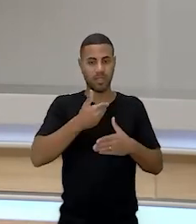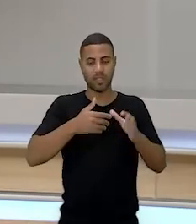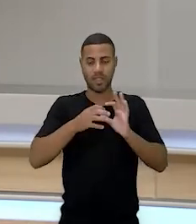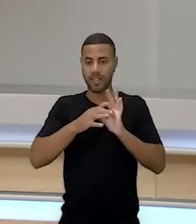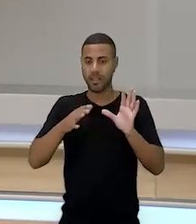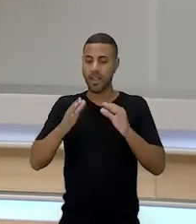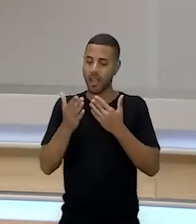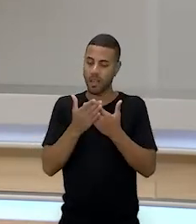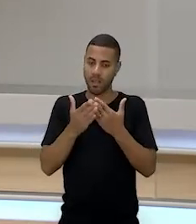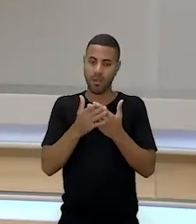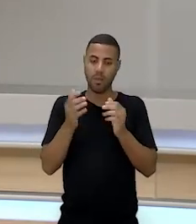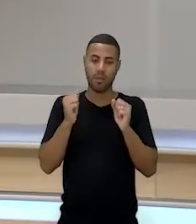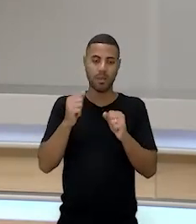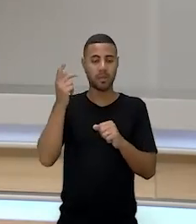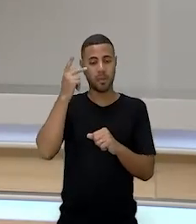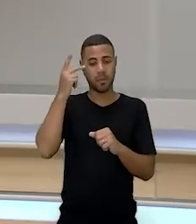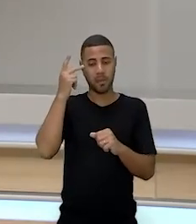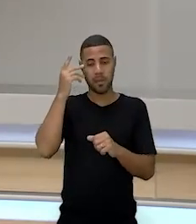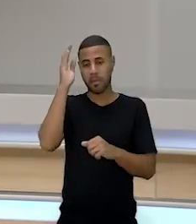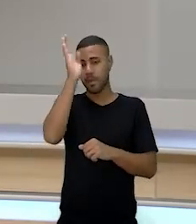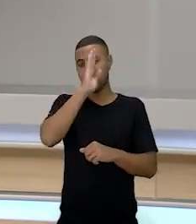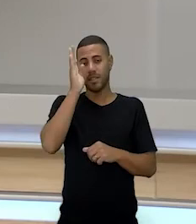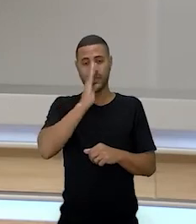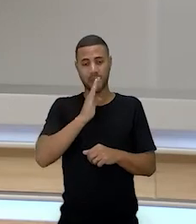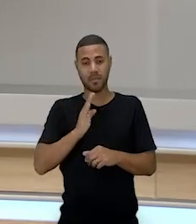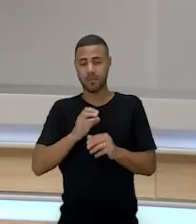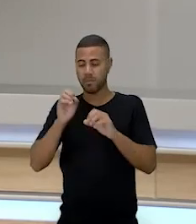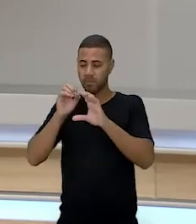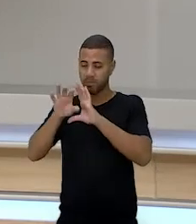essa aula circular aí por São Paulo, pelo Brasil, tá uma aula